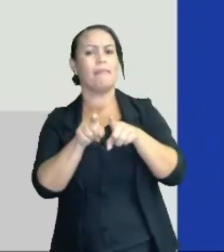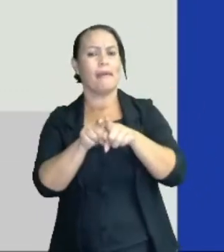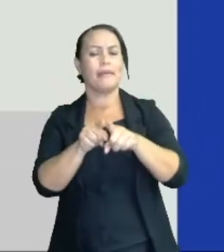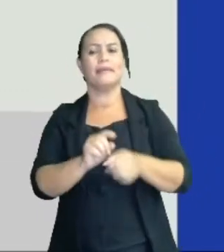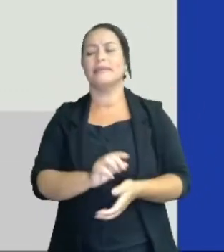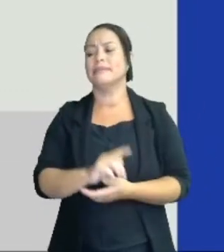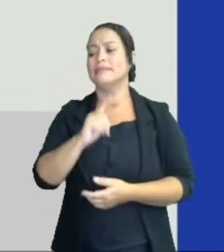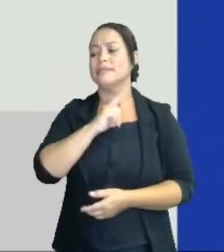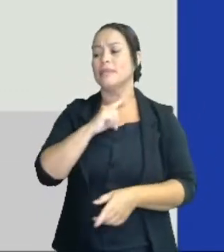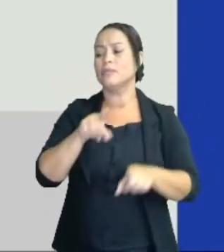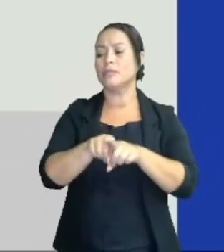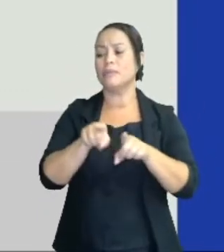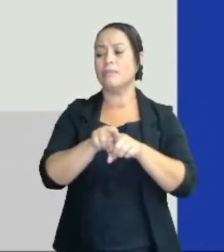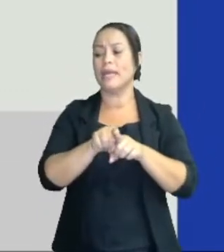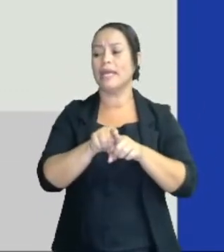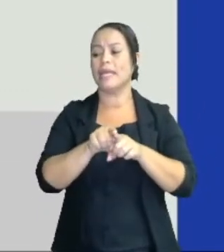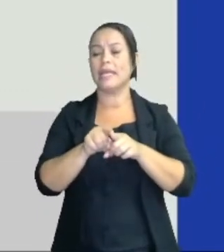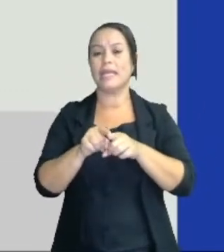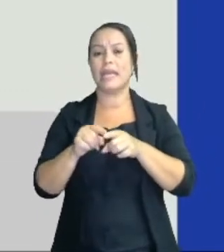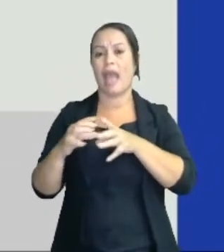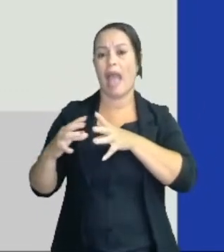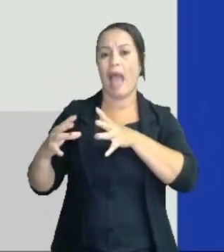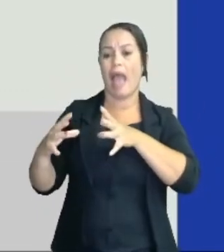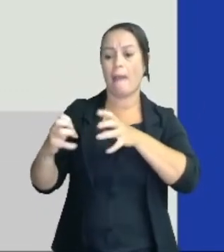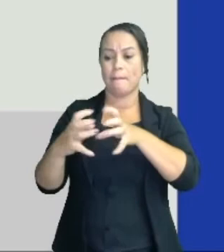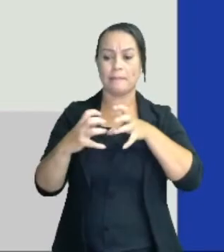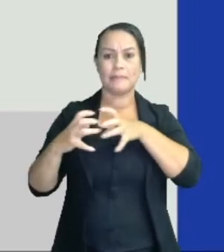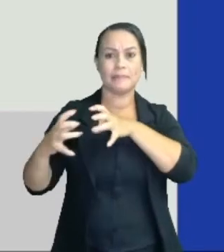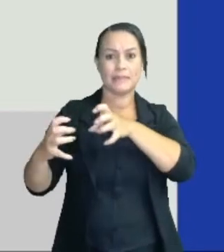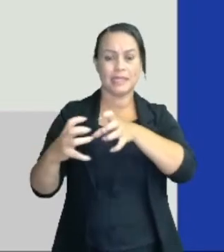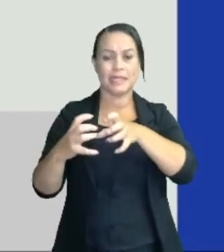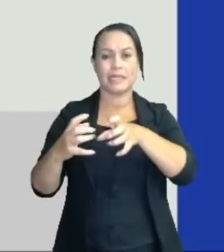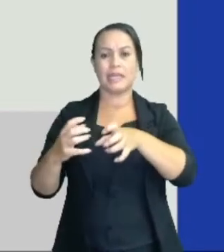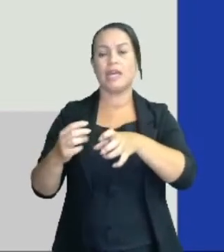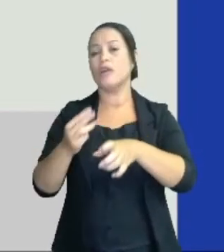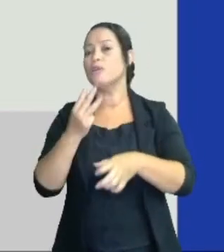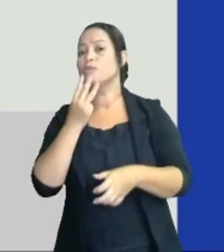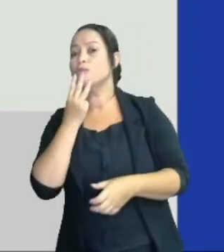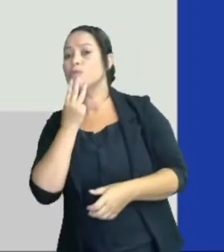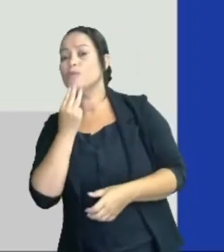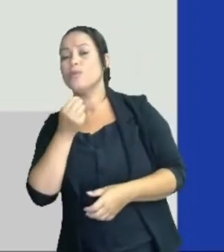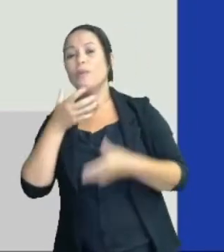Temos a briga ali, ó, do gato e da gata.